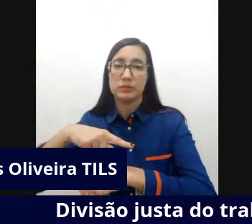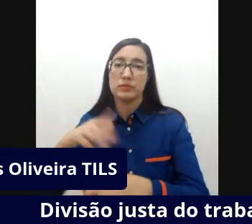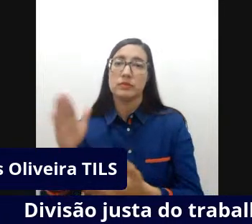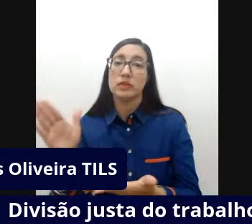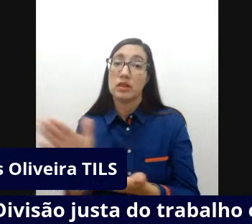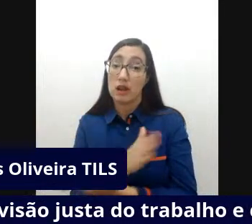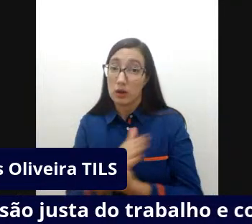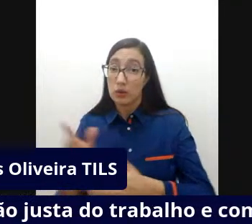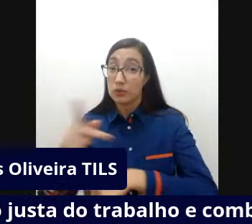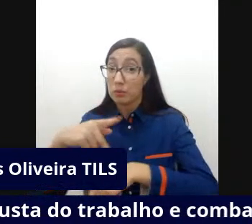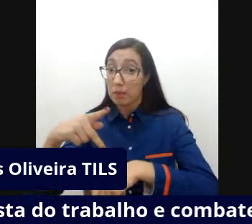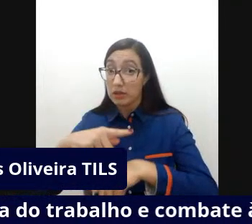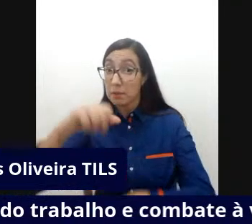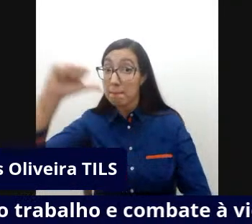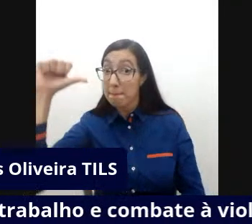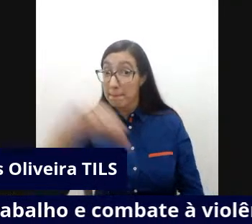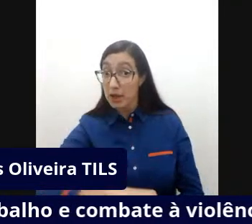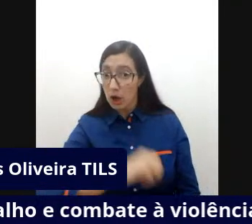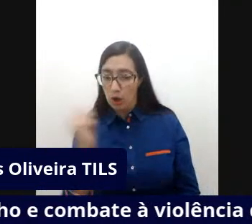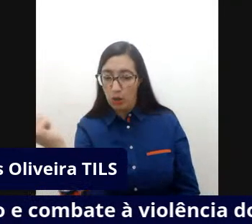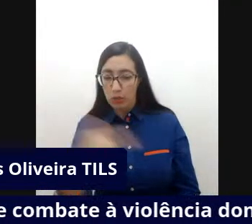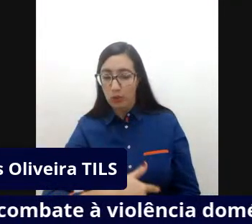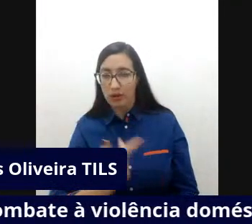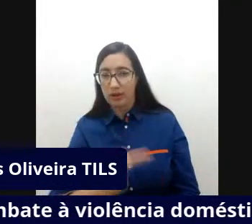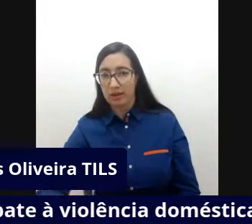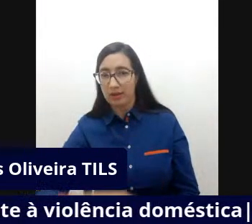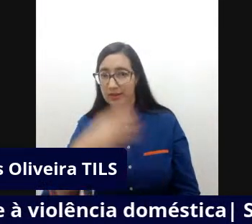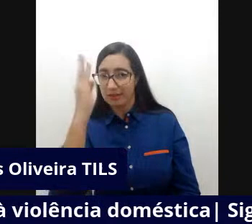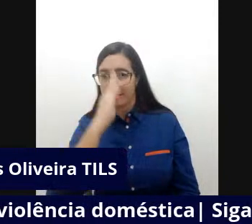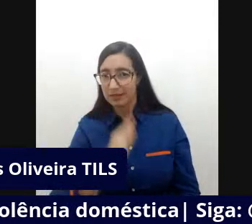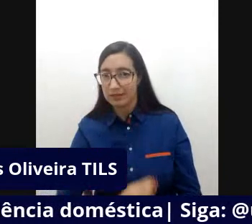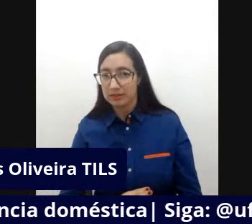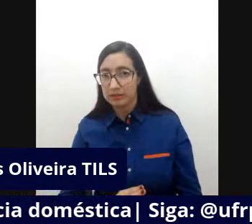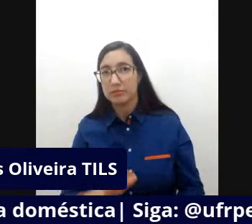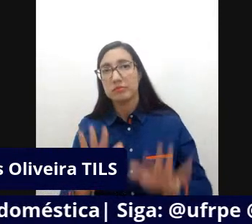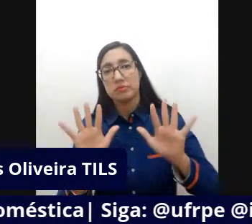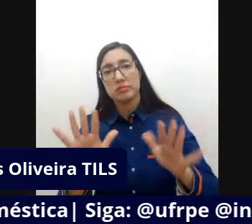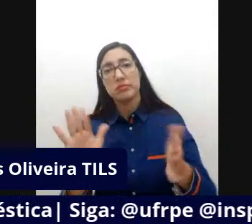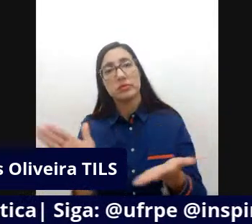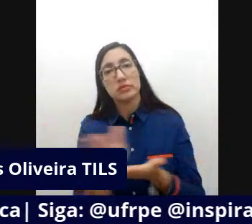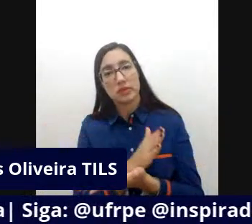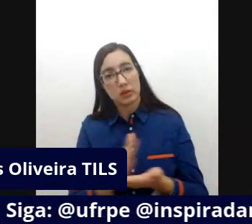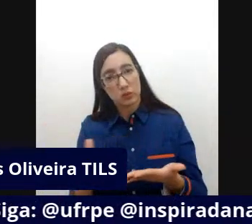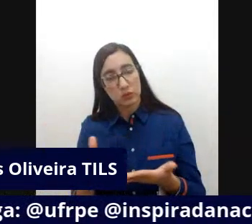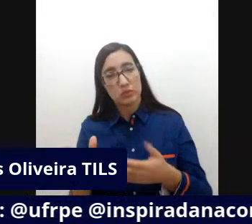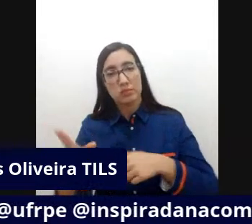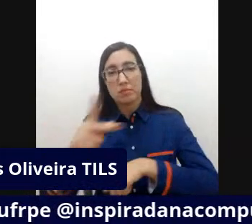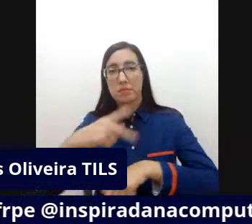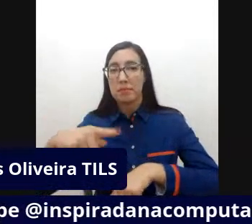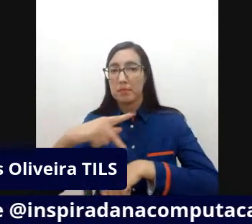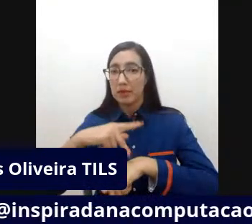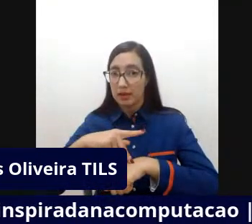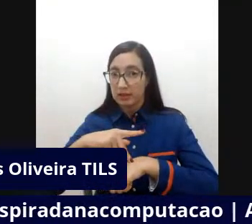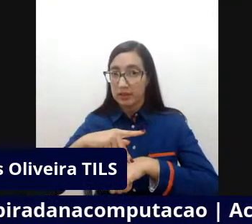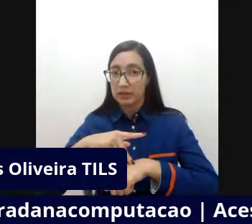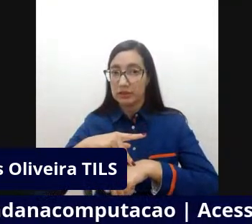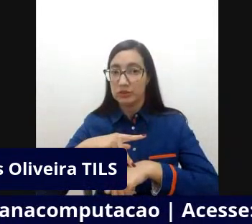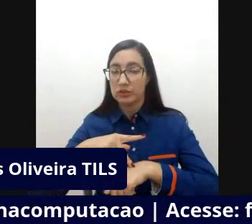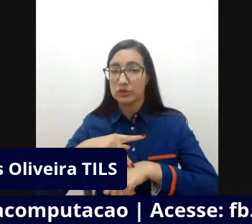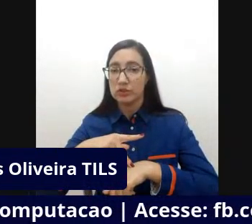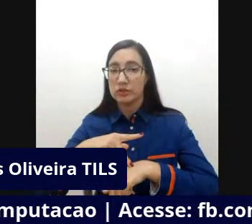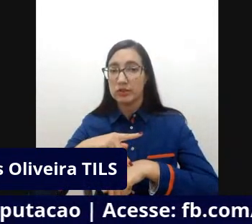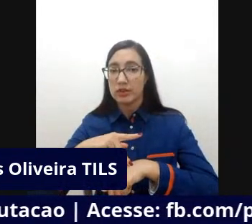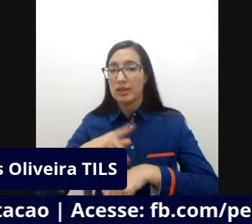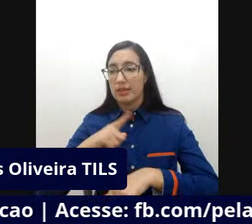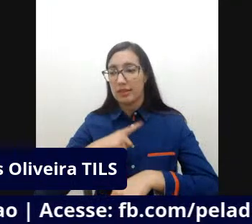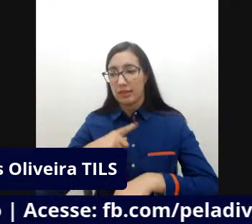nossa, mesmo aqui na América do Sul. Mas tem países onde só tem trabalhadora doméstica, aquelas pessoas que realmente podem